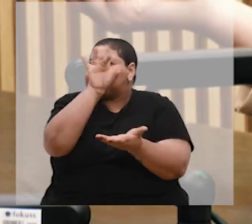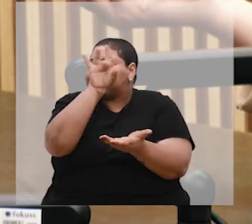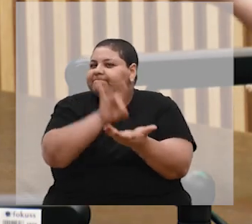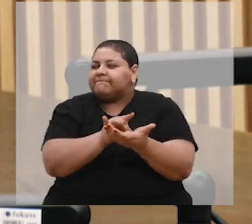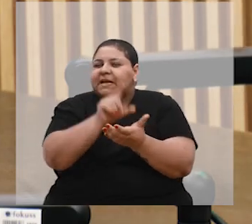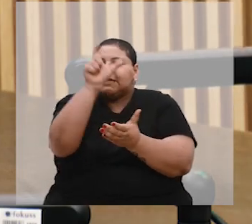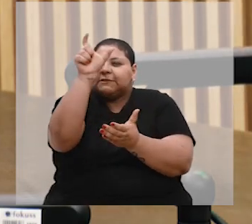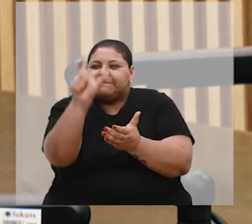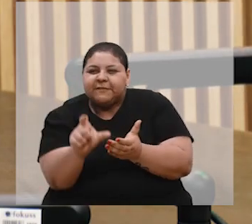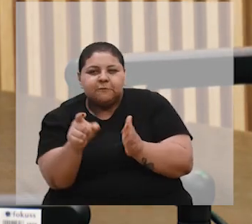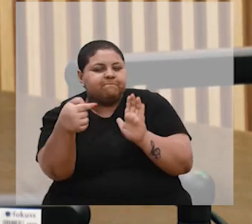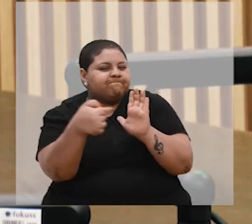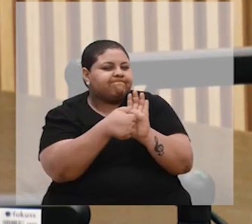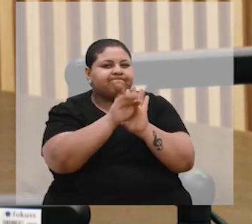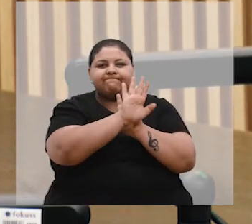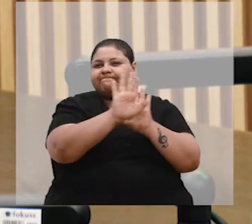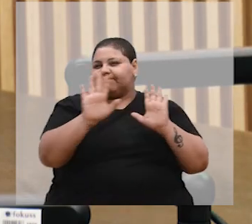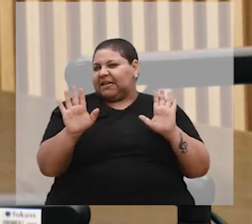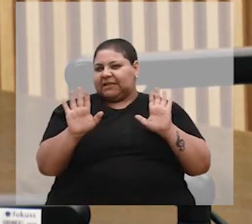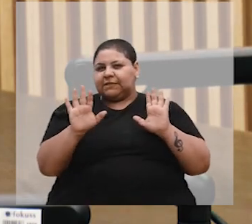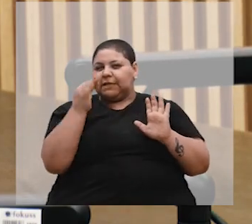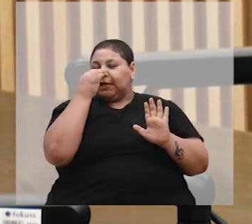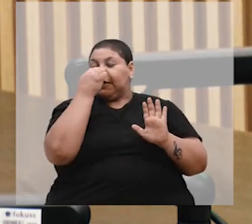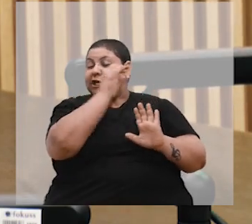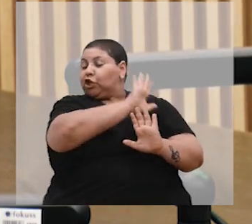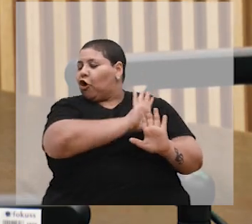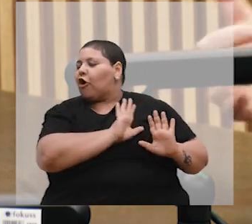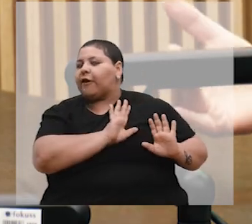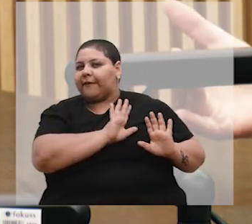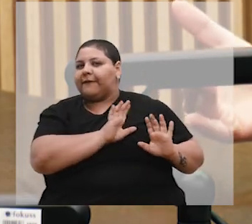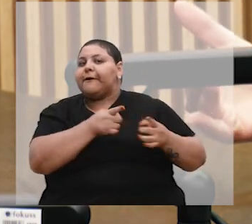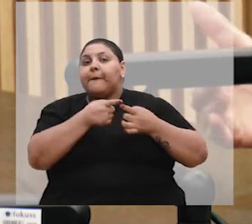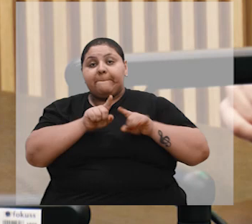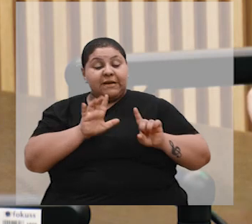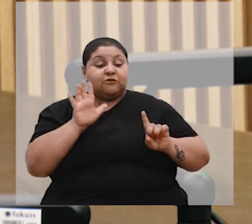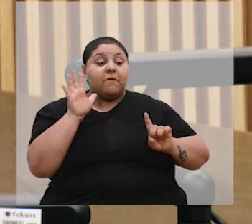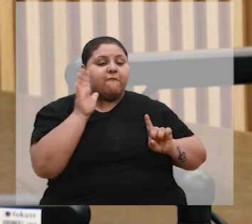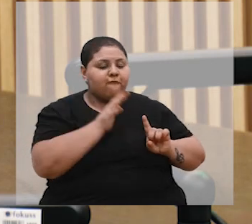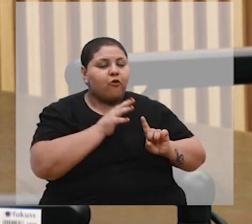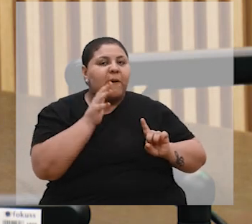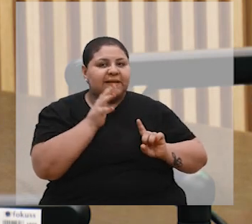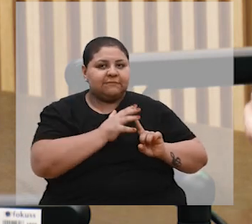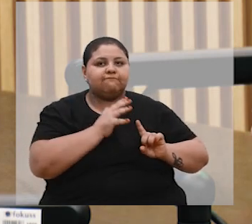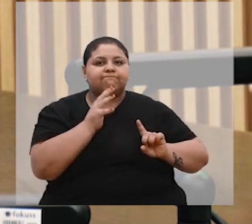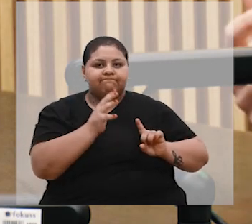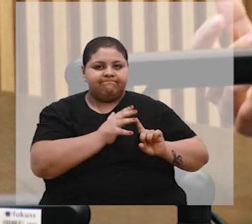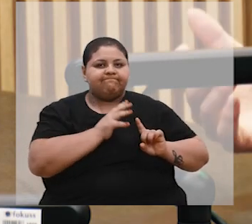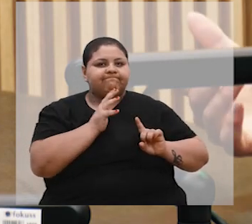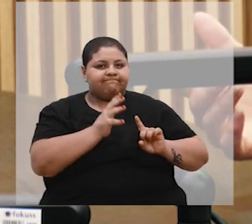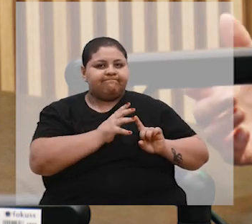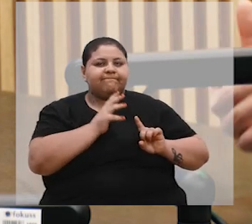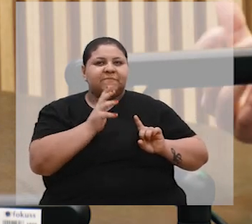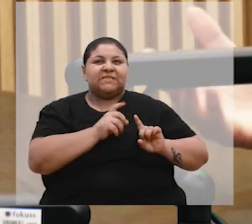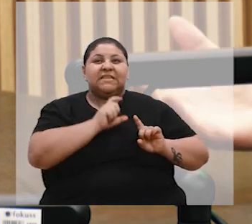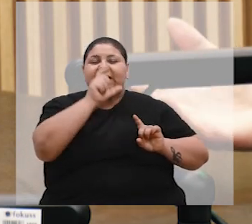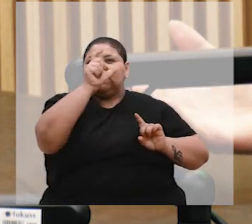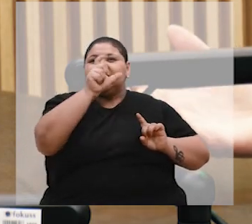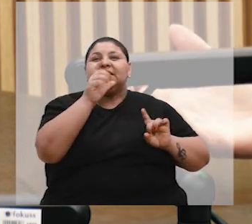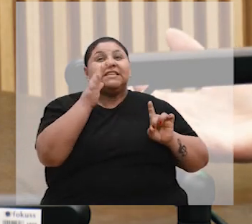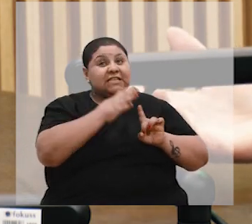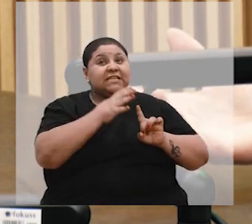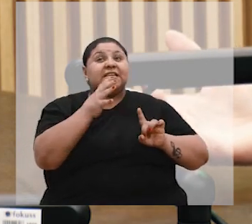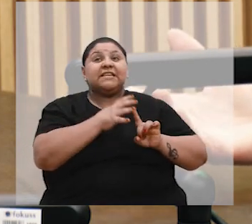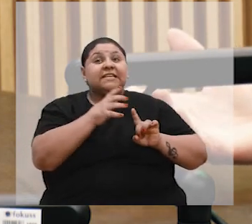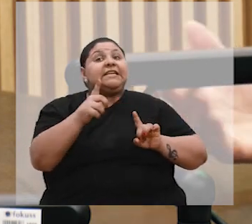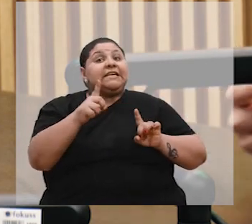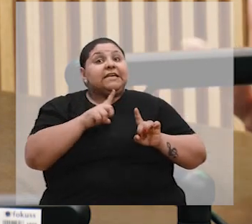ninguém denuncia ou também não deu muita bola, mas é uma influência. É uma promoção de alguém que é uma influência que de